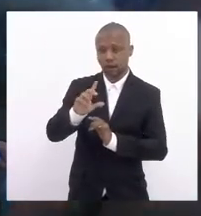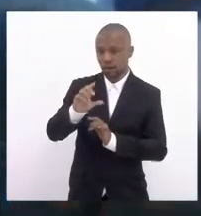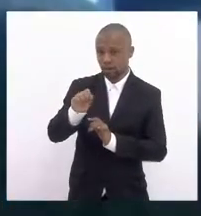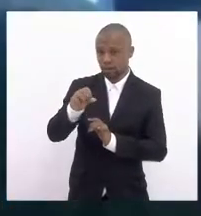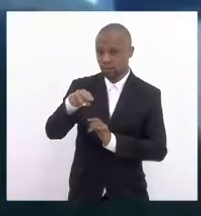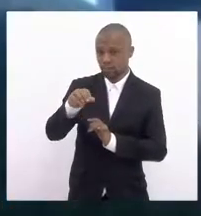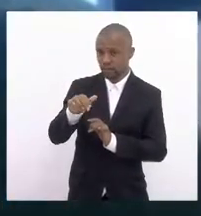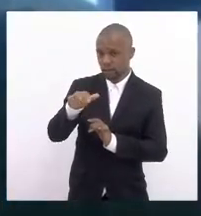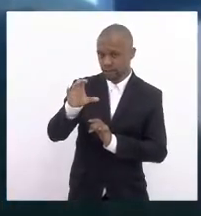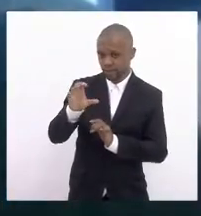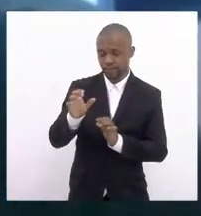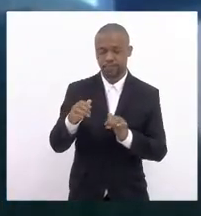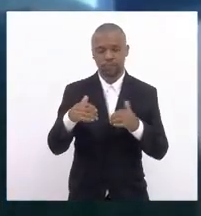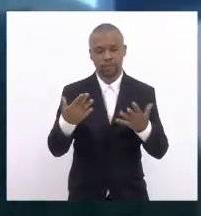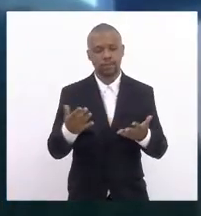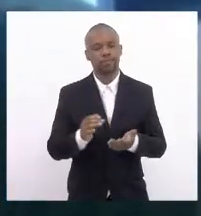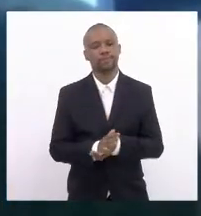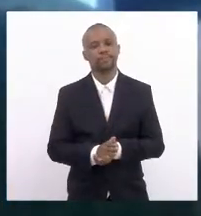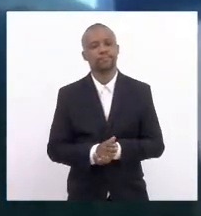Presidente André Siciliano,